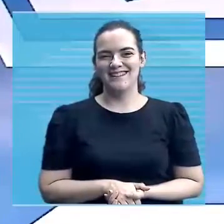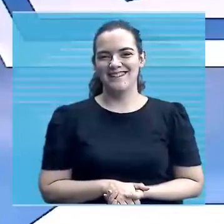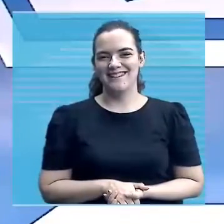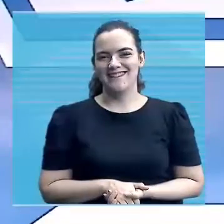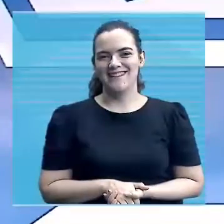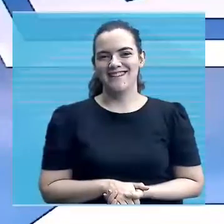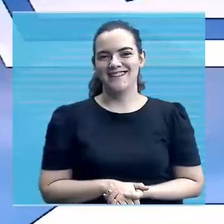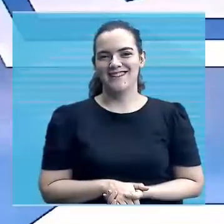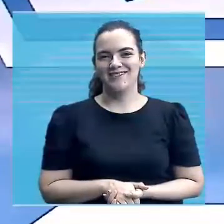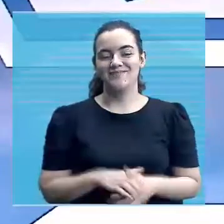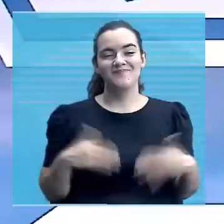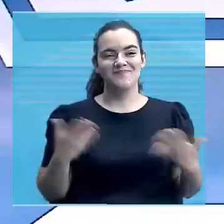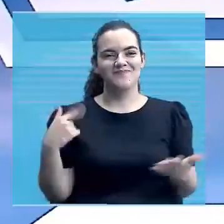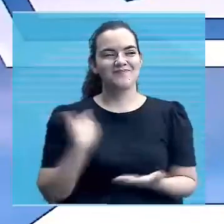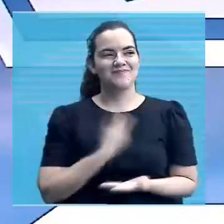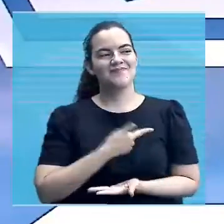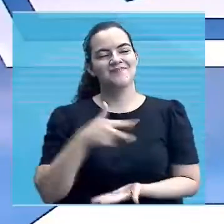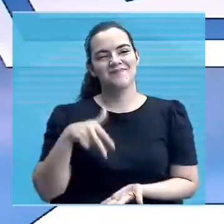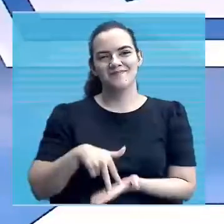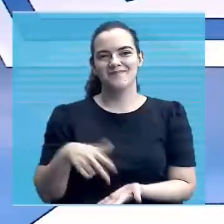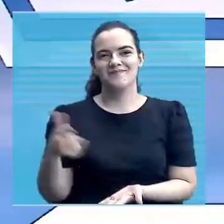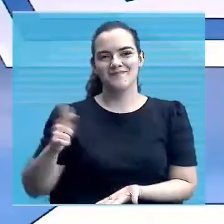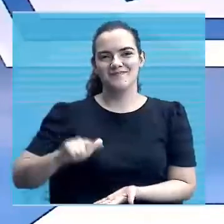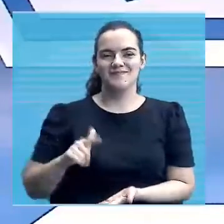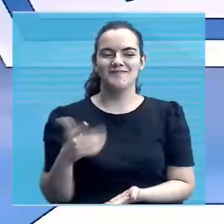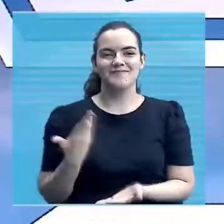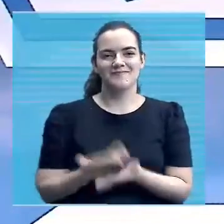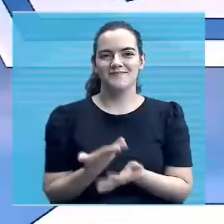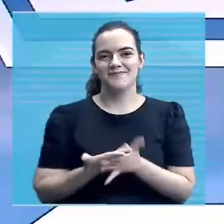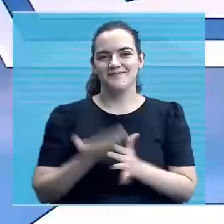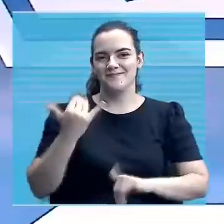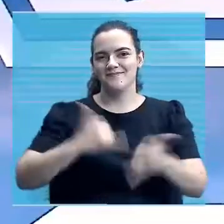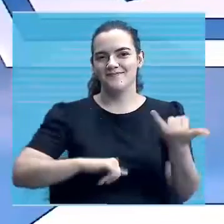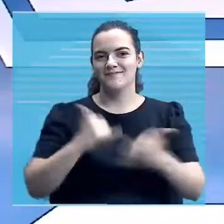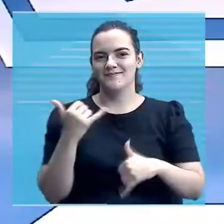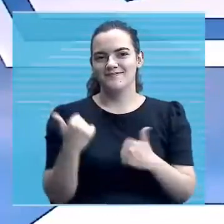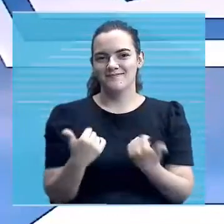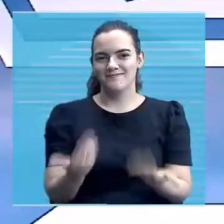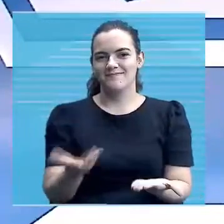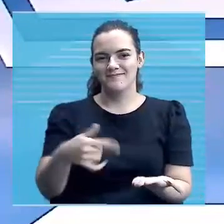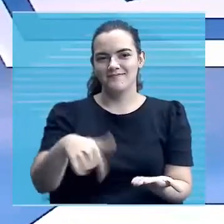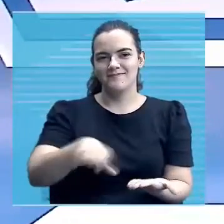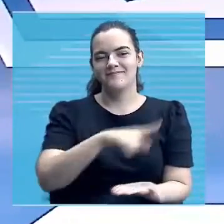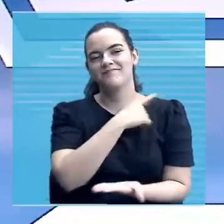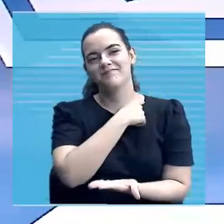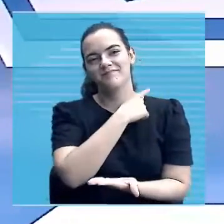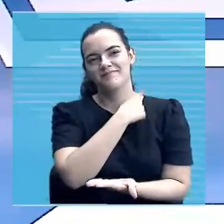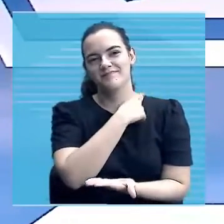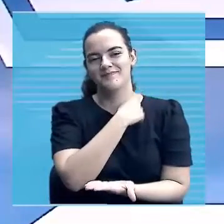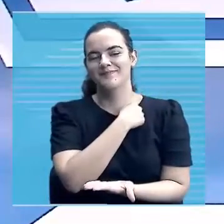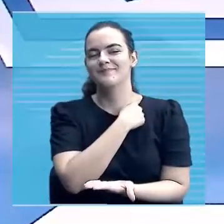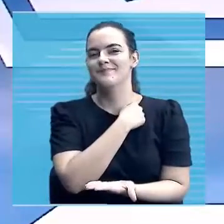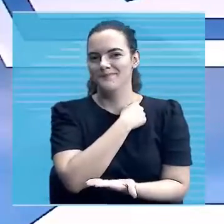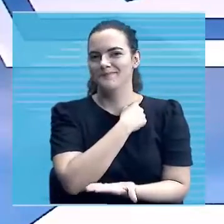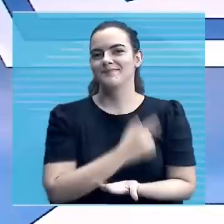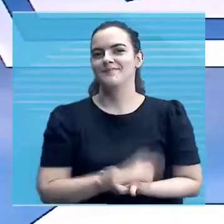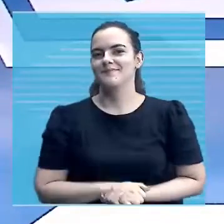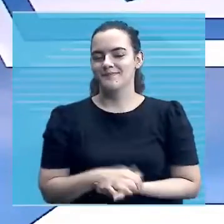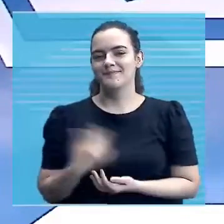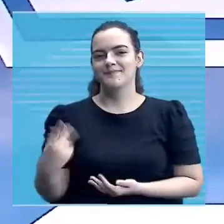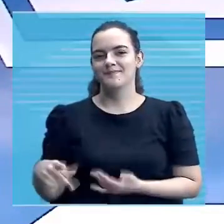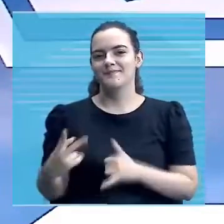Ok, meus amigos, já estamos no ar com mais uma aula de Química para vocês. É ensino médio, é primeira série, é